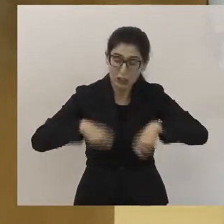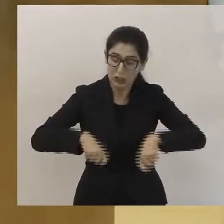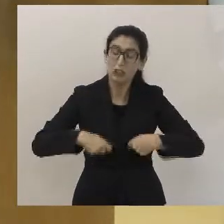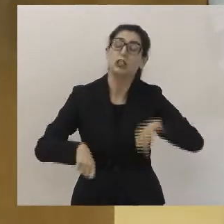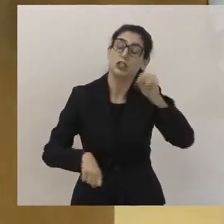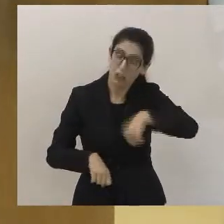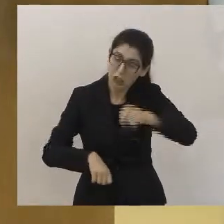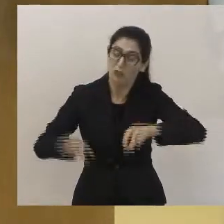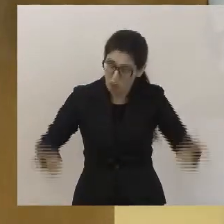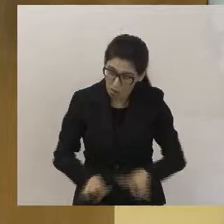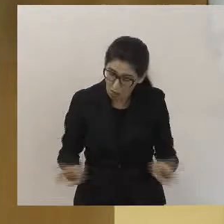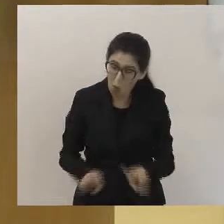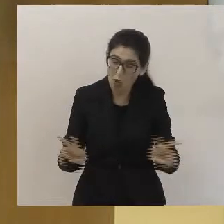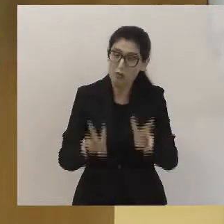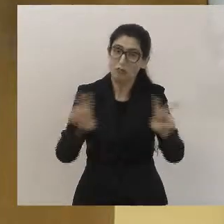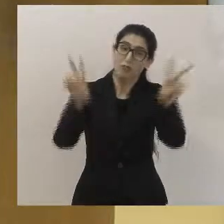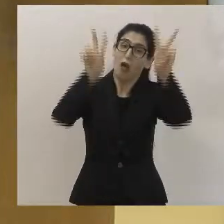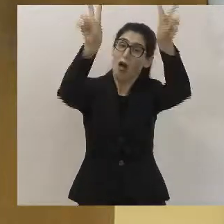ser valorizada